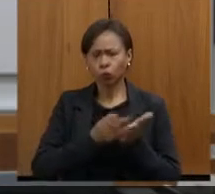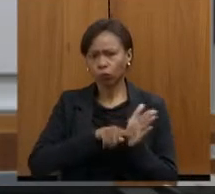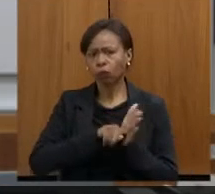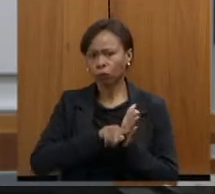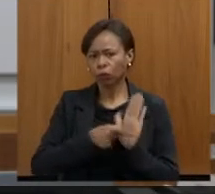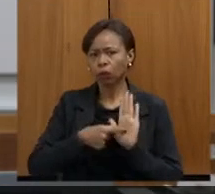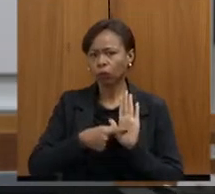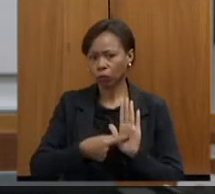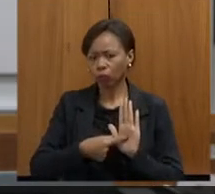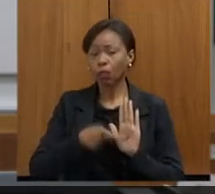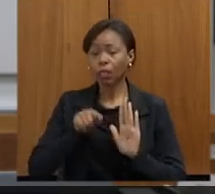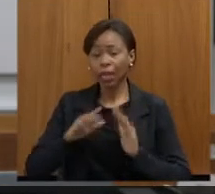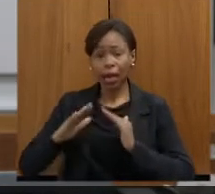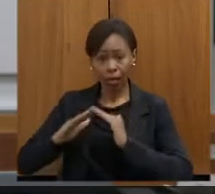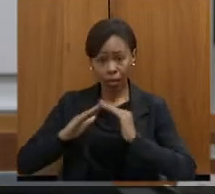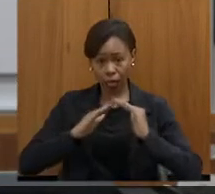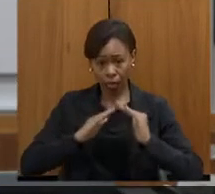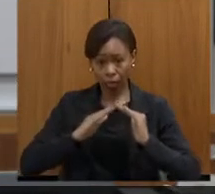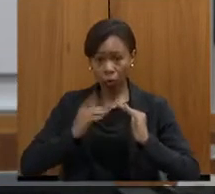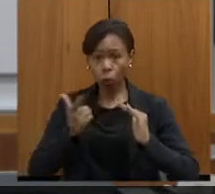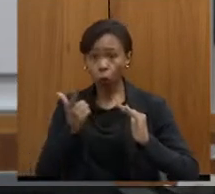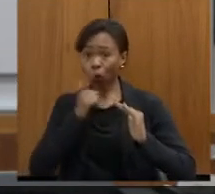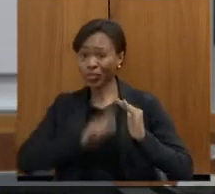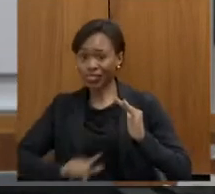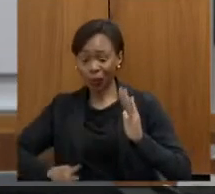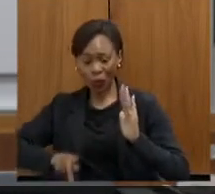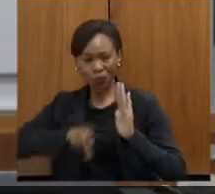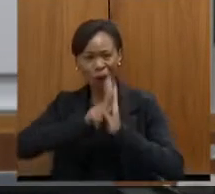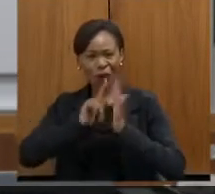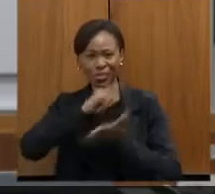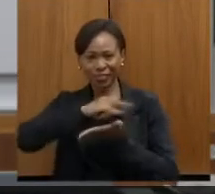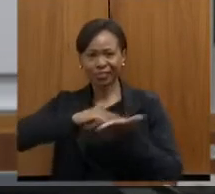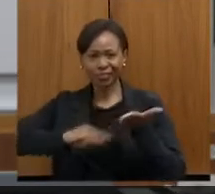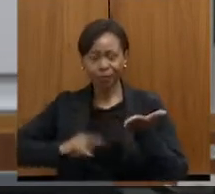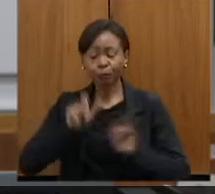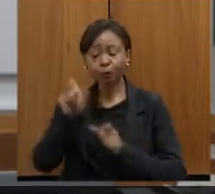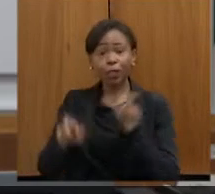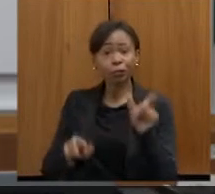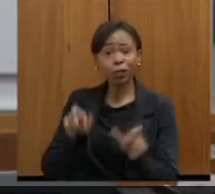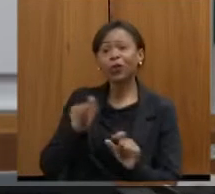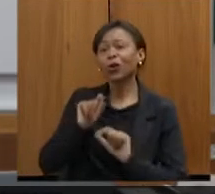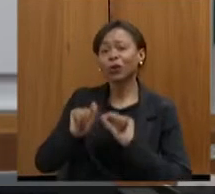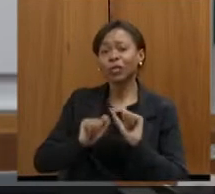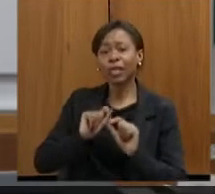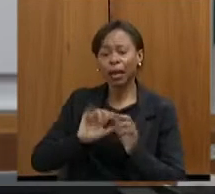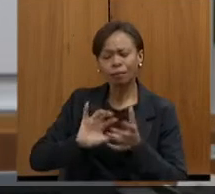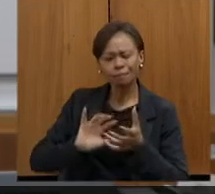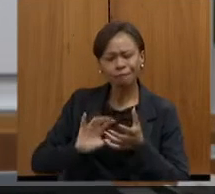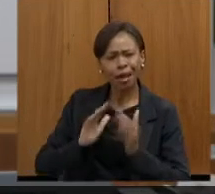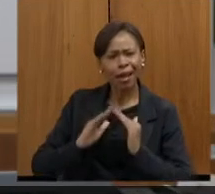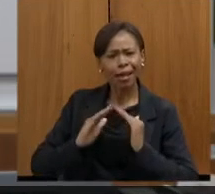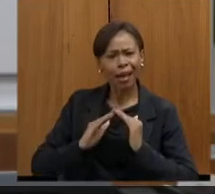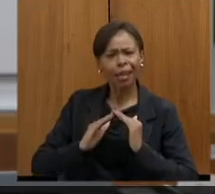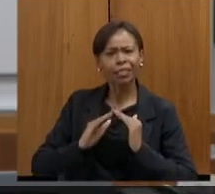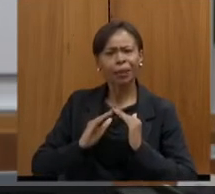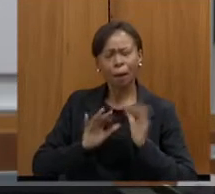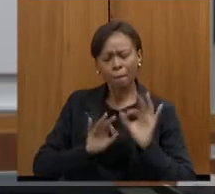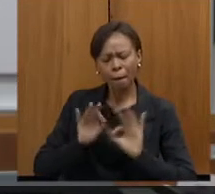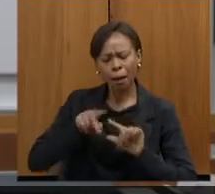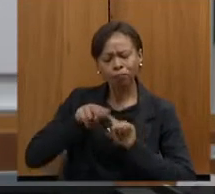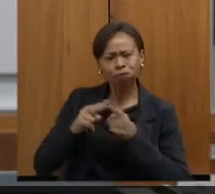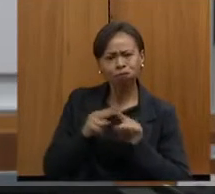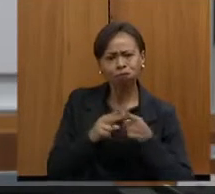regularizados, as pessoas fazem mais benfeitorias nos seus imóveis. Então, isso acaba